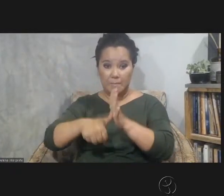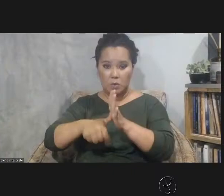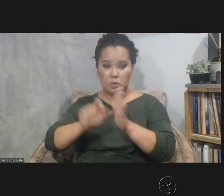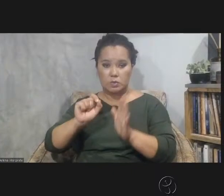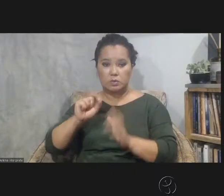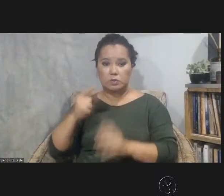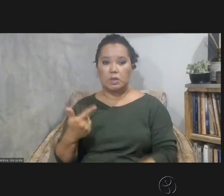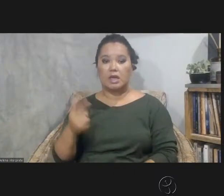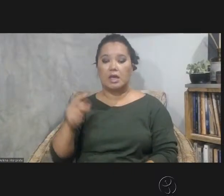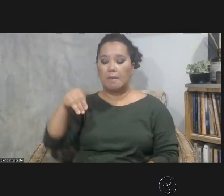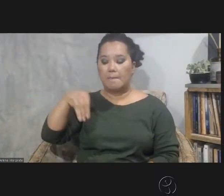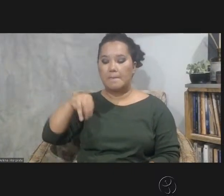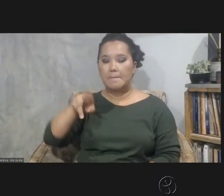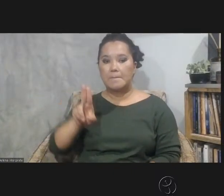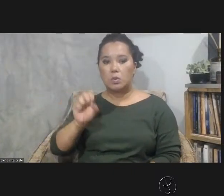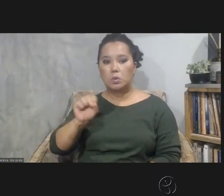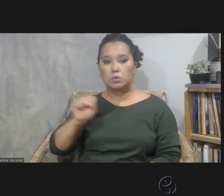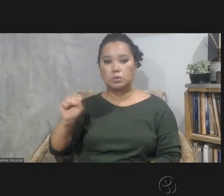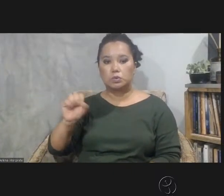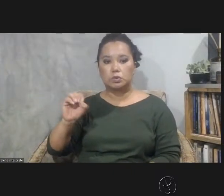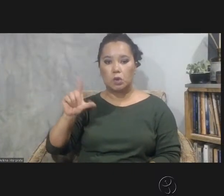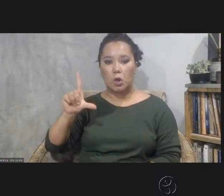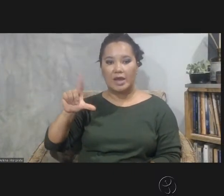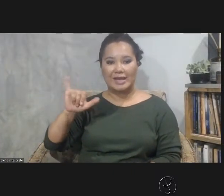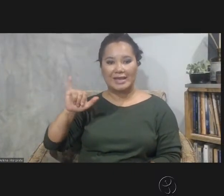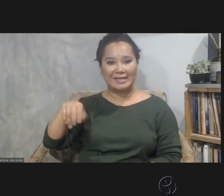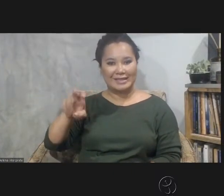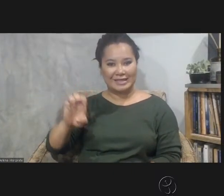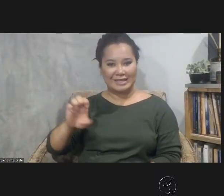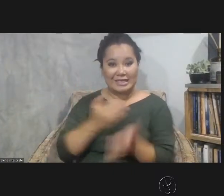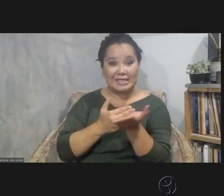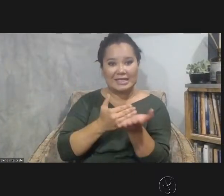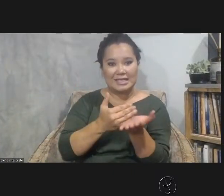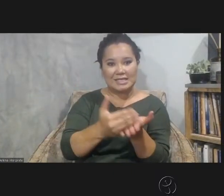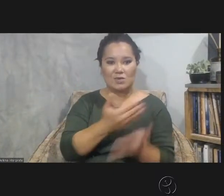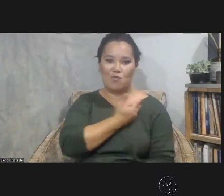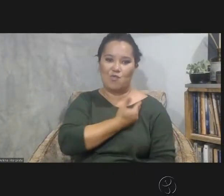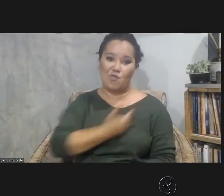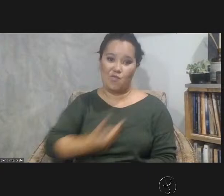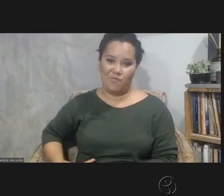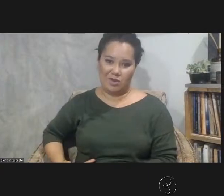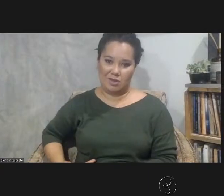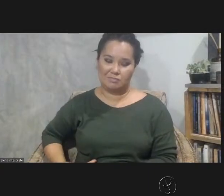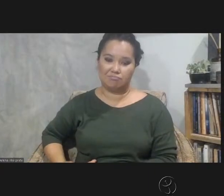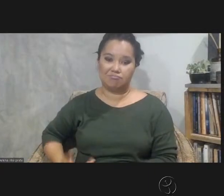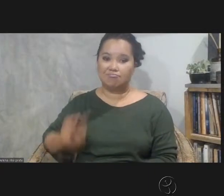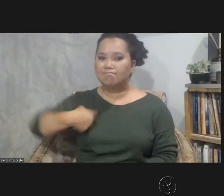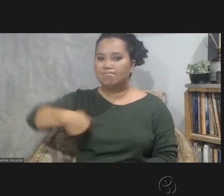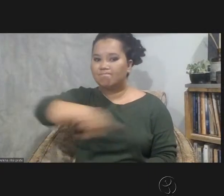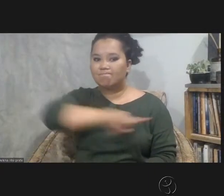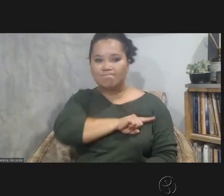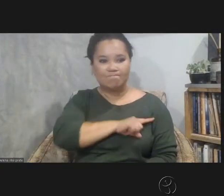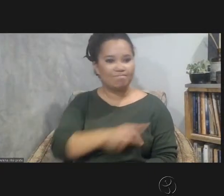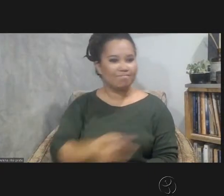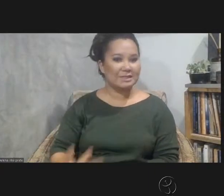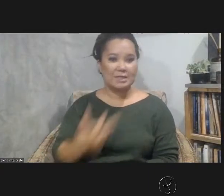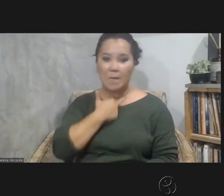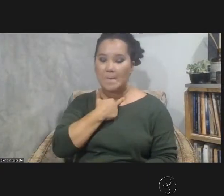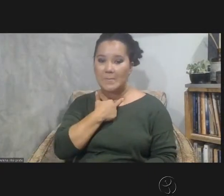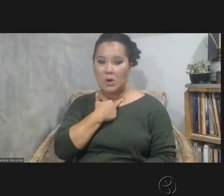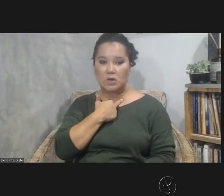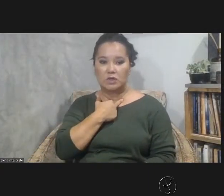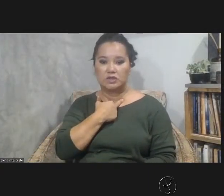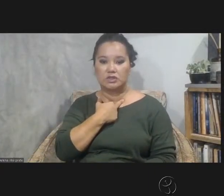iniciou o seu governo brutal. Não podemos negar que o fascismo e